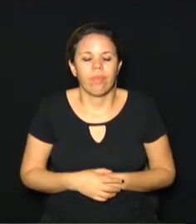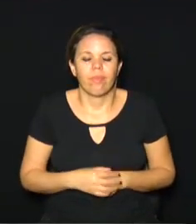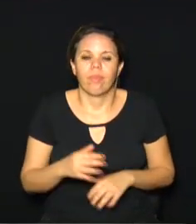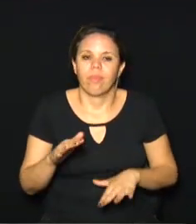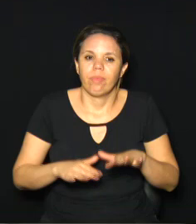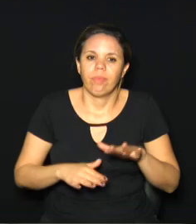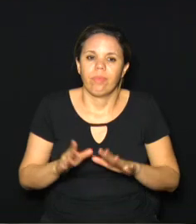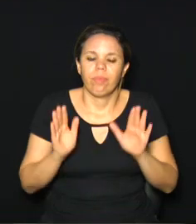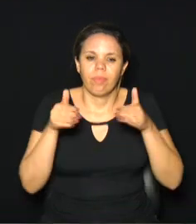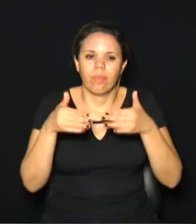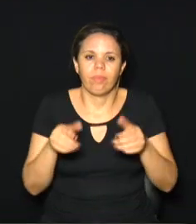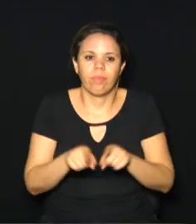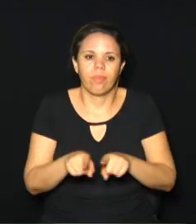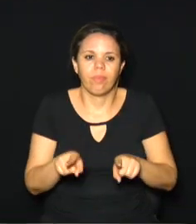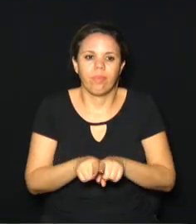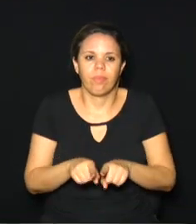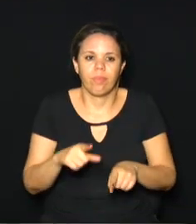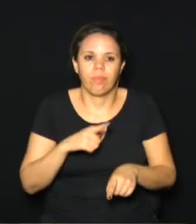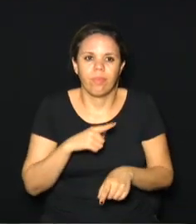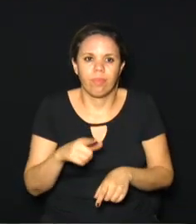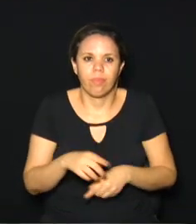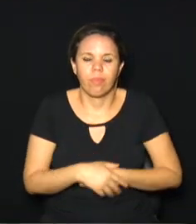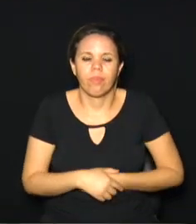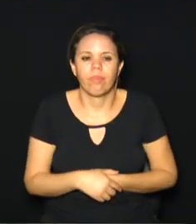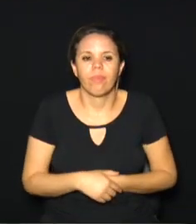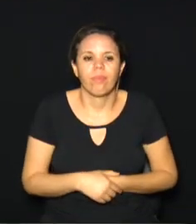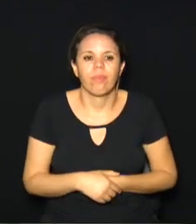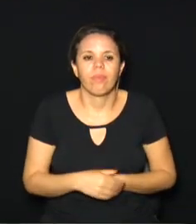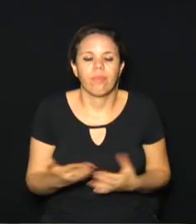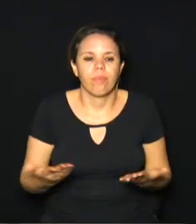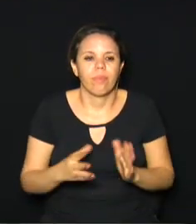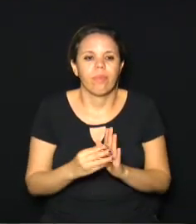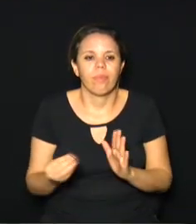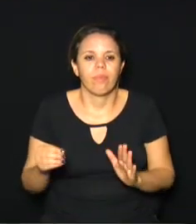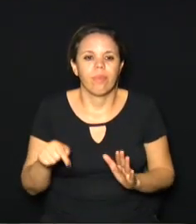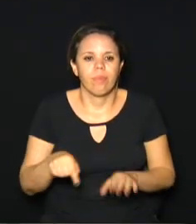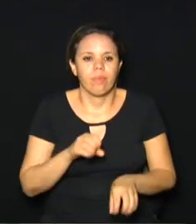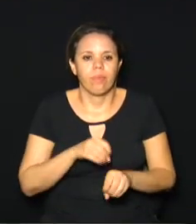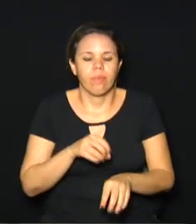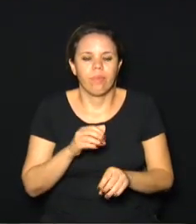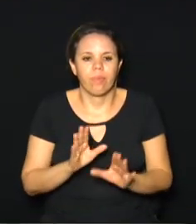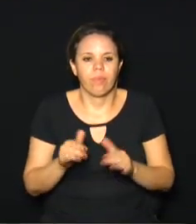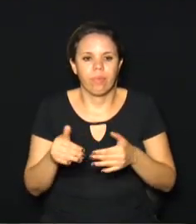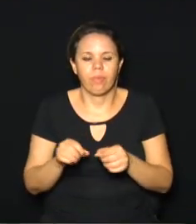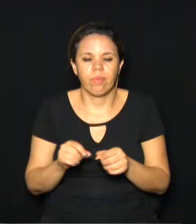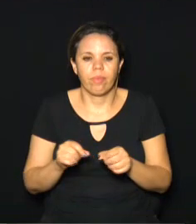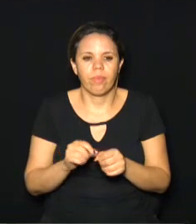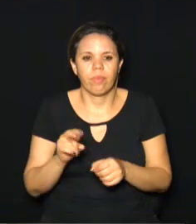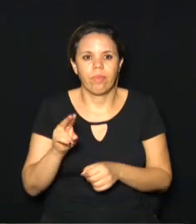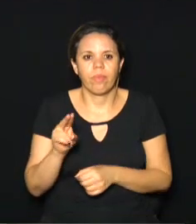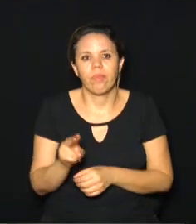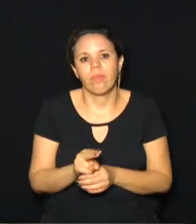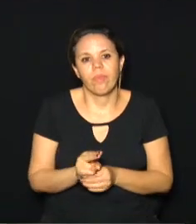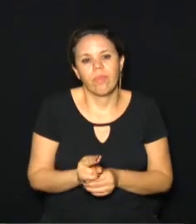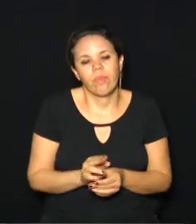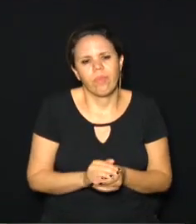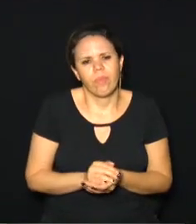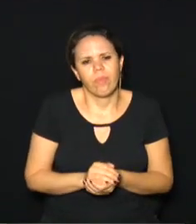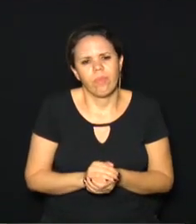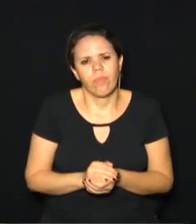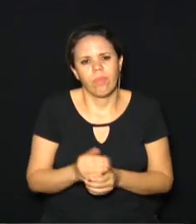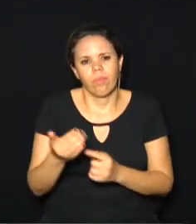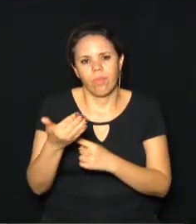a concentração né? Esse modelo de educação concentrada. O TI ajuda muito, a